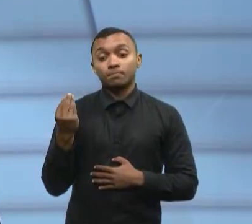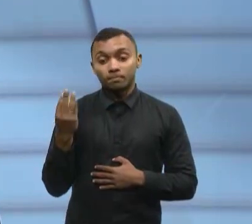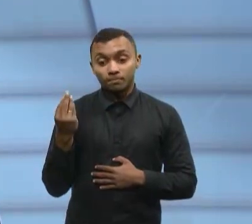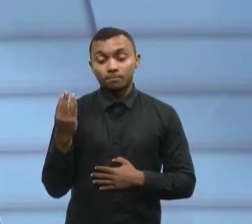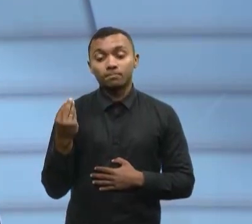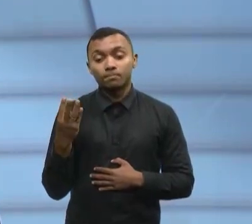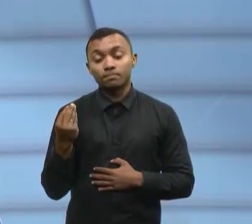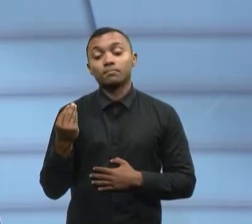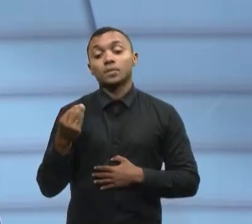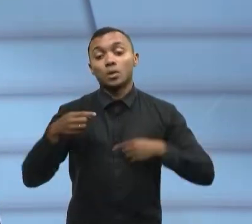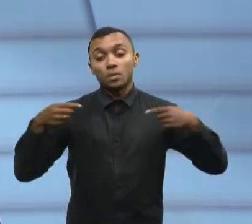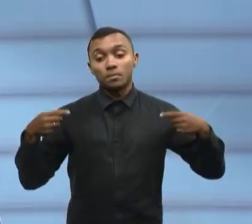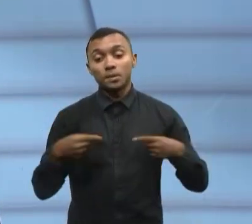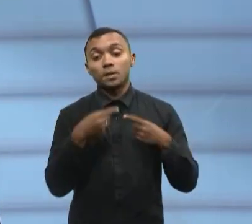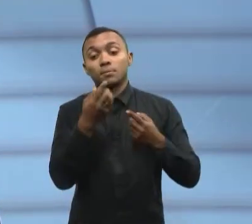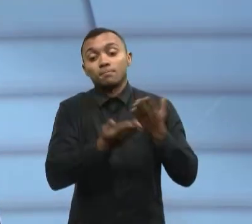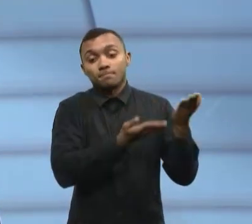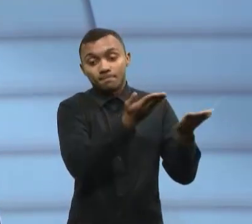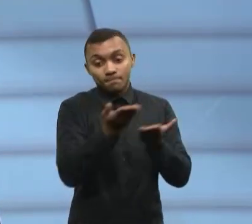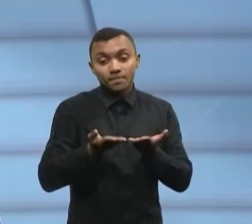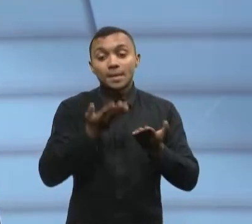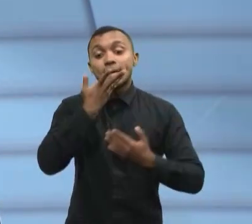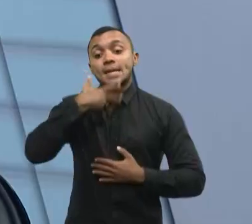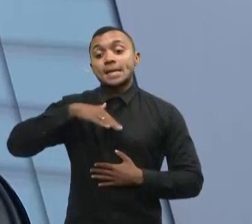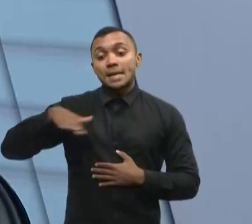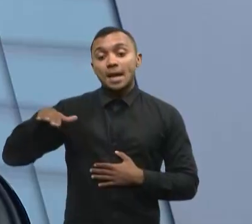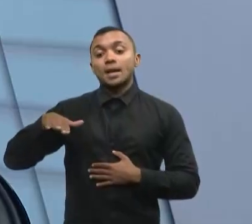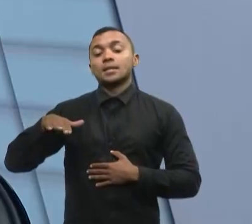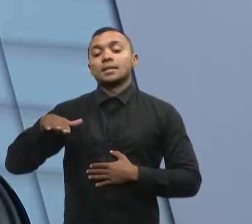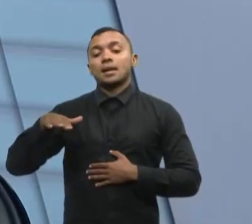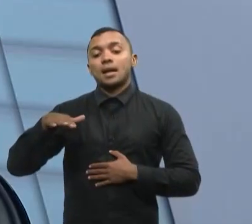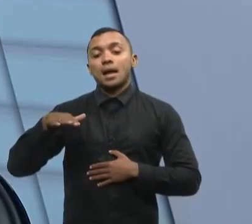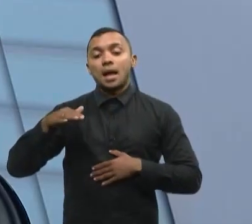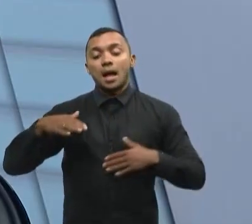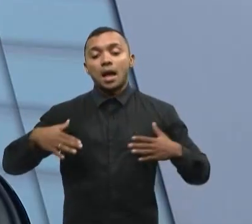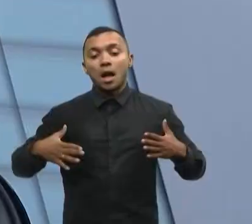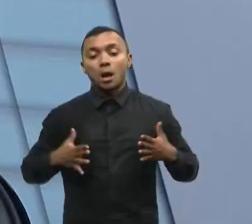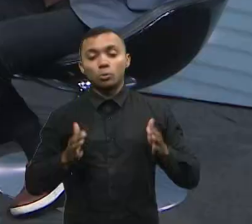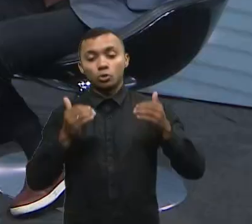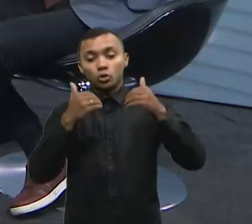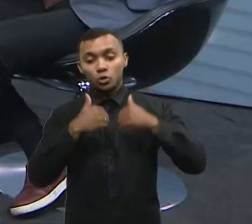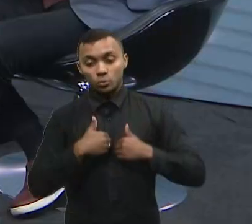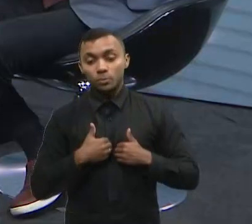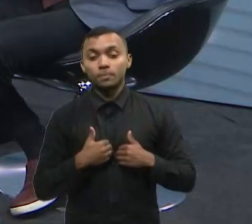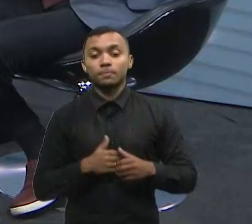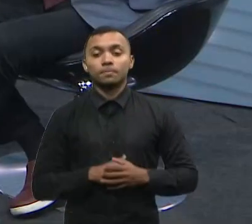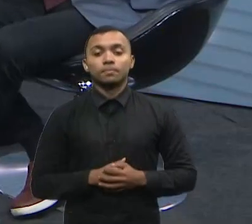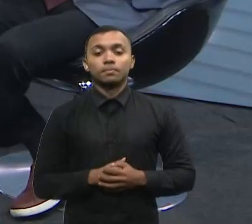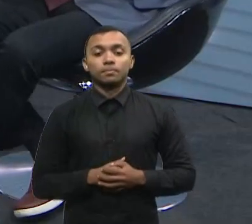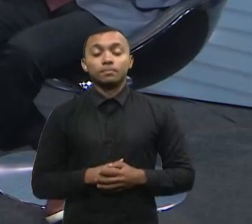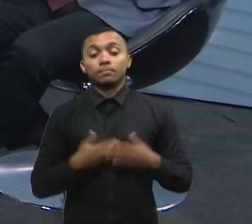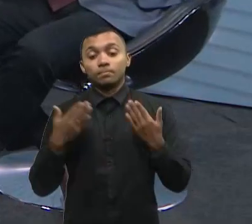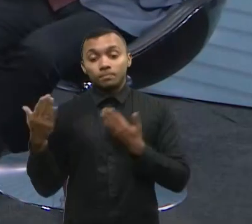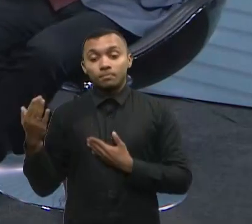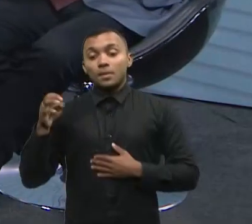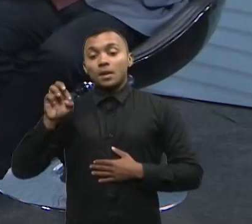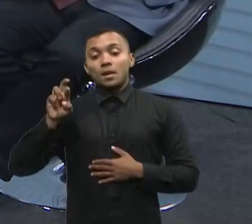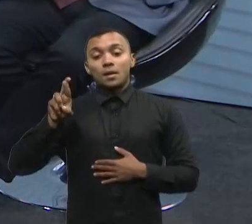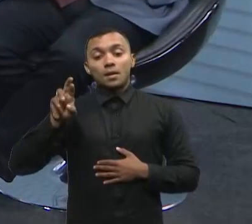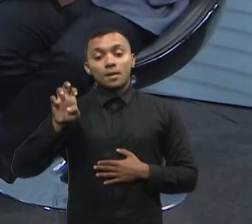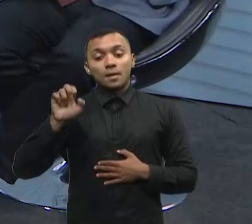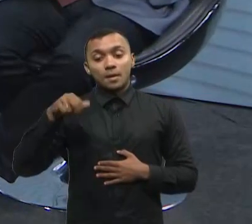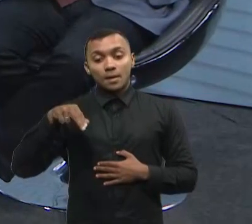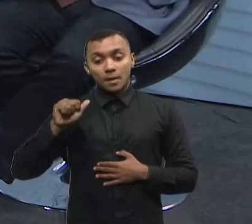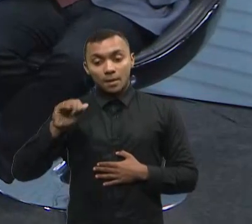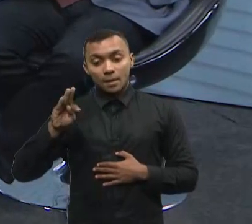do tratamento de crianças com autismo. É uma estimulação muito importante. Muito importante. Renata Soares e o André Manganelli,